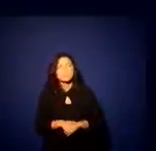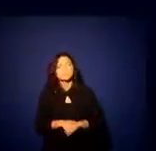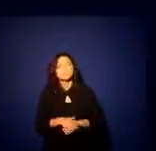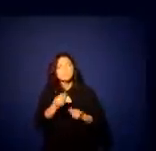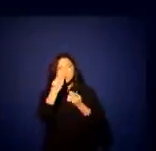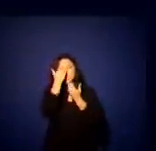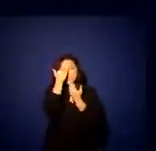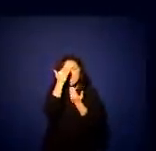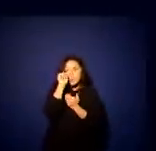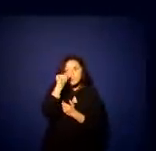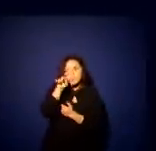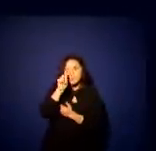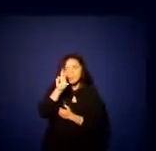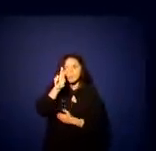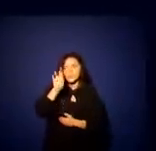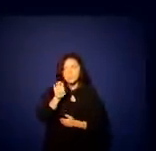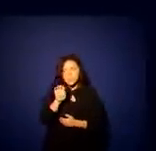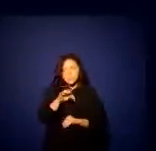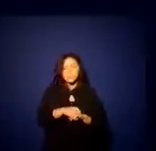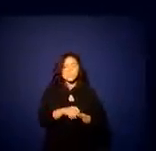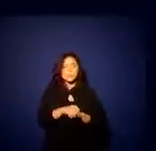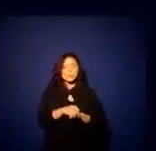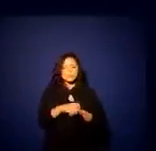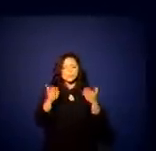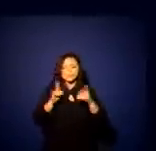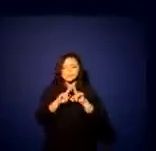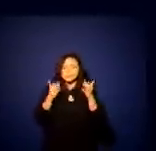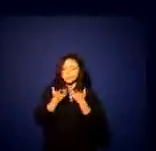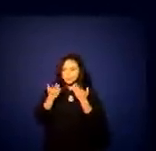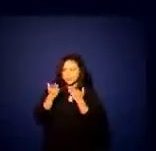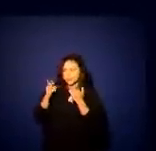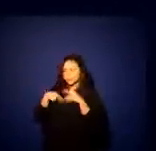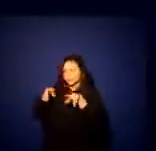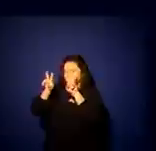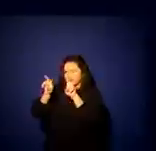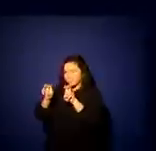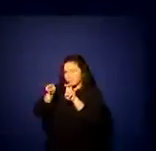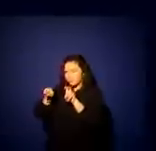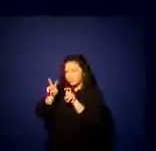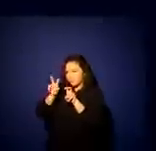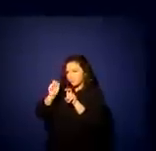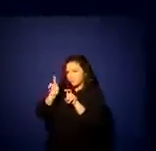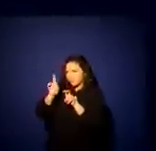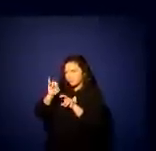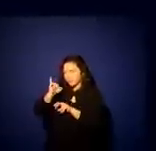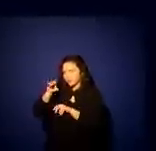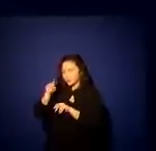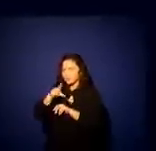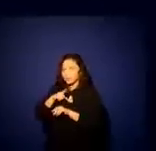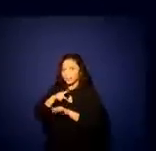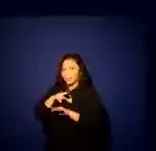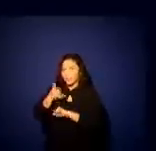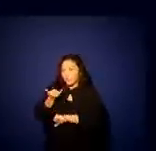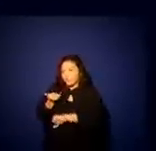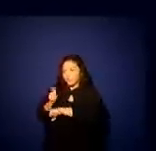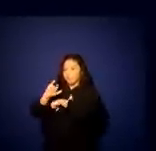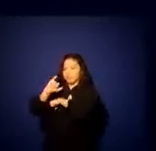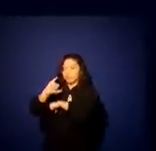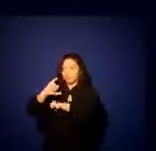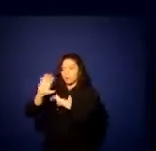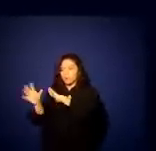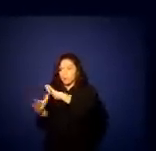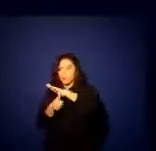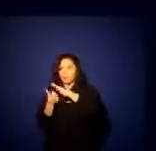de novo trazendo aqui um tema mais mais polêmico teve a fraude contábil na Americanas